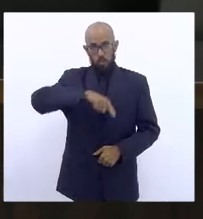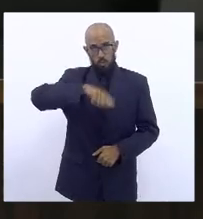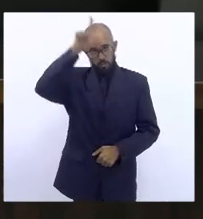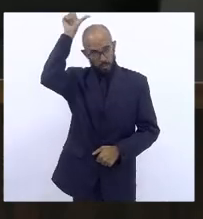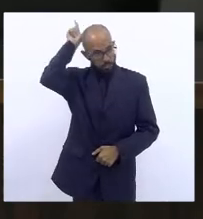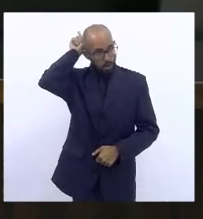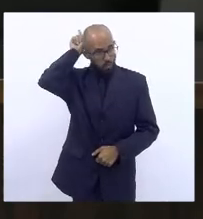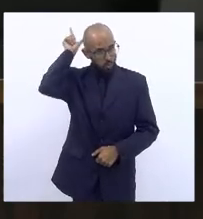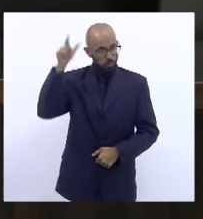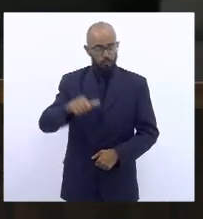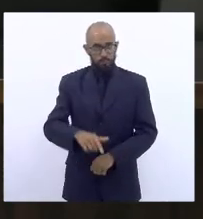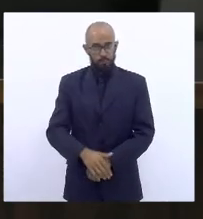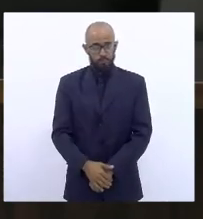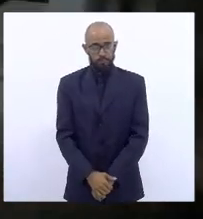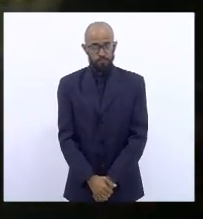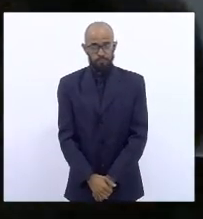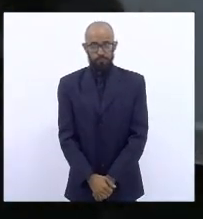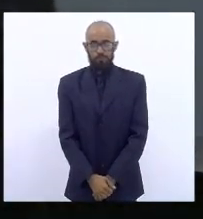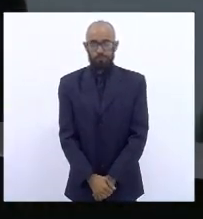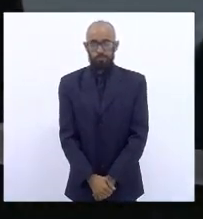Rocha.